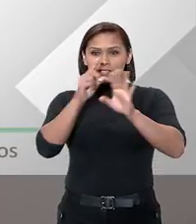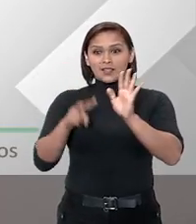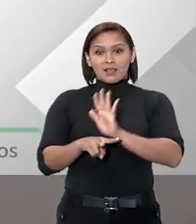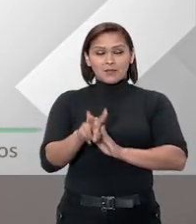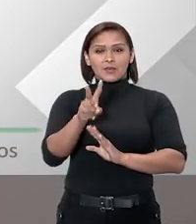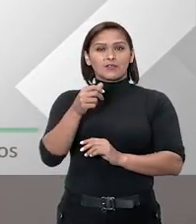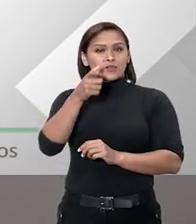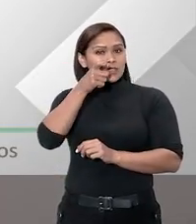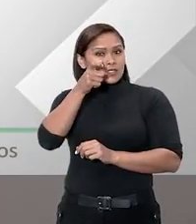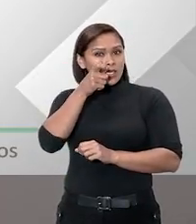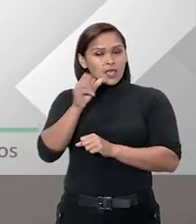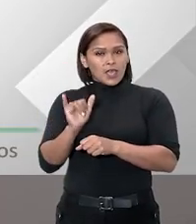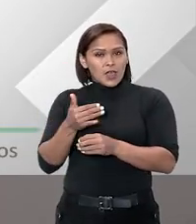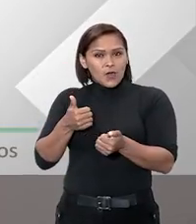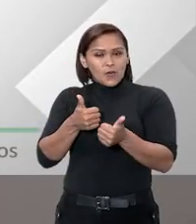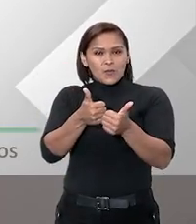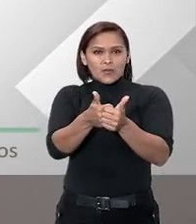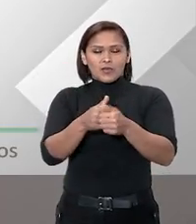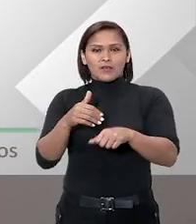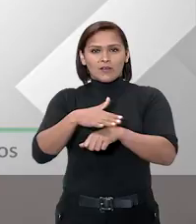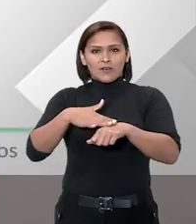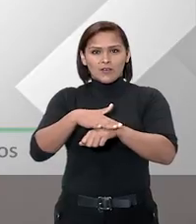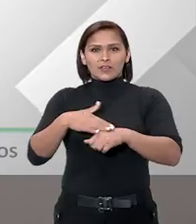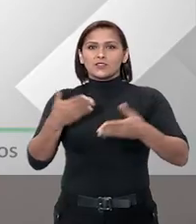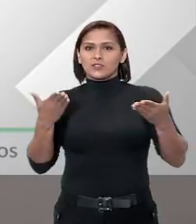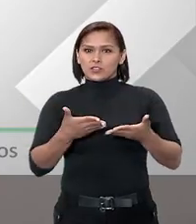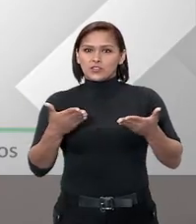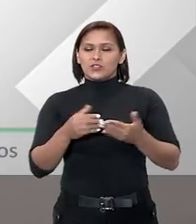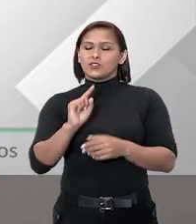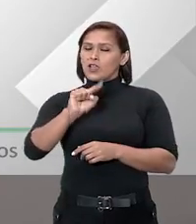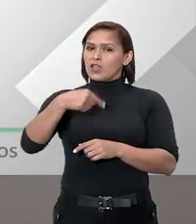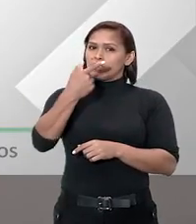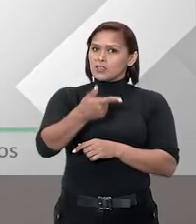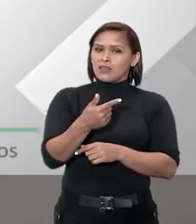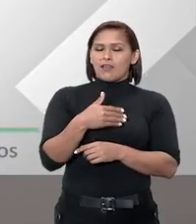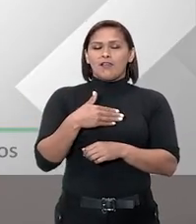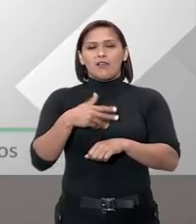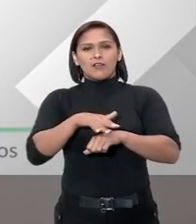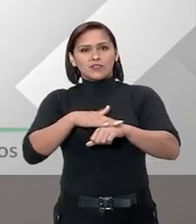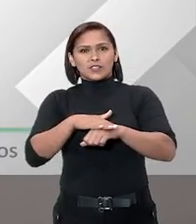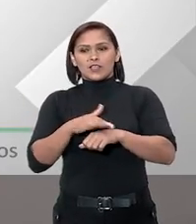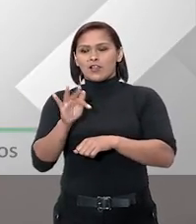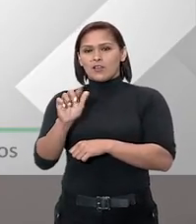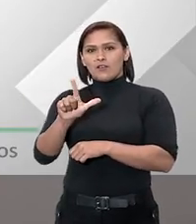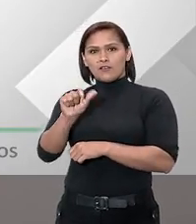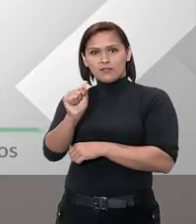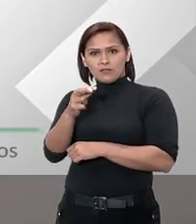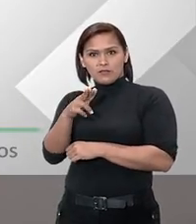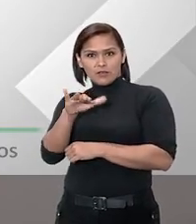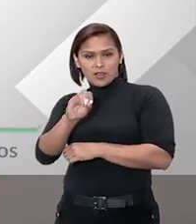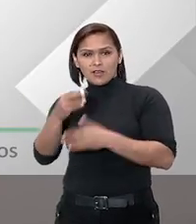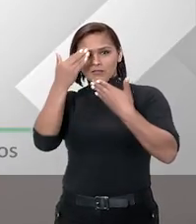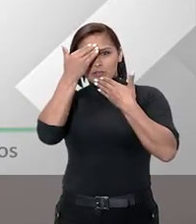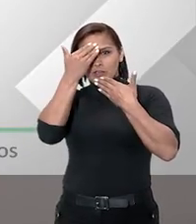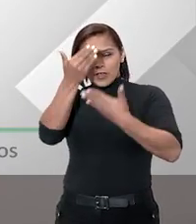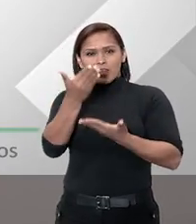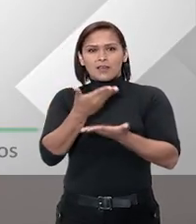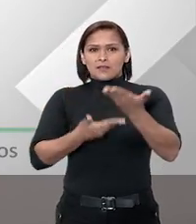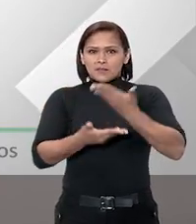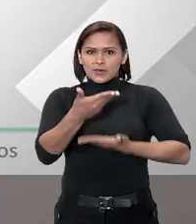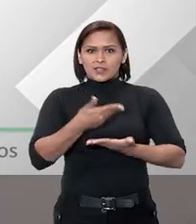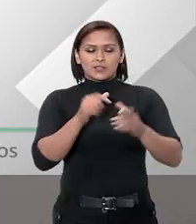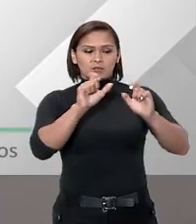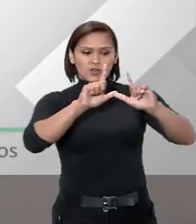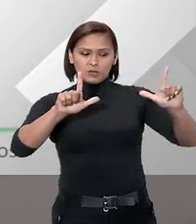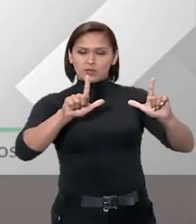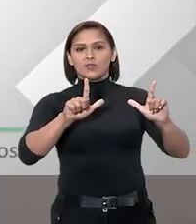você que acompanhou até agora a nossa conversa de hoje. Nós conversamos com o Flávio Schmidt, a quem eu agradeço muito pela participação